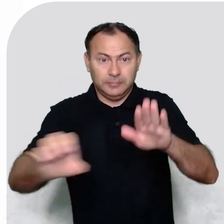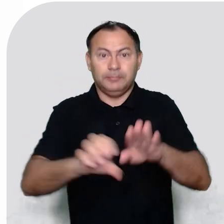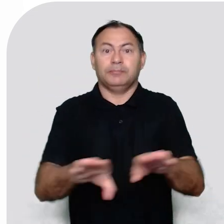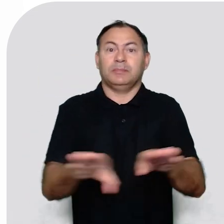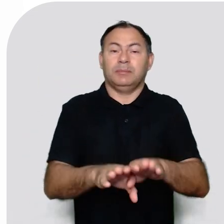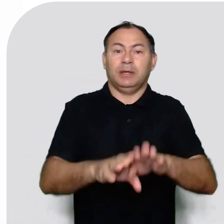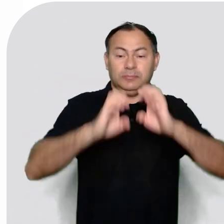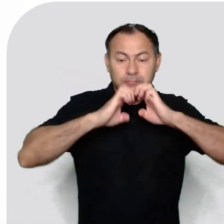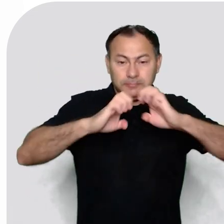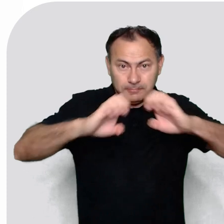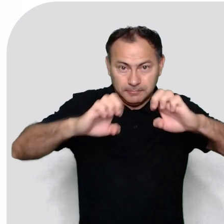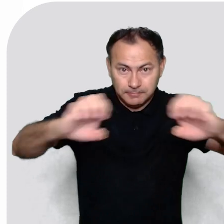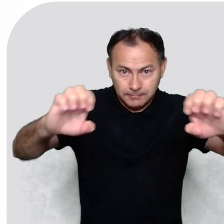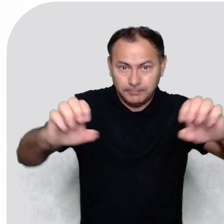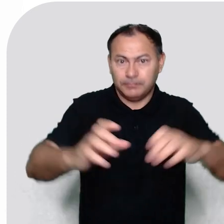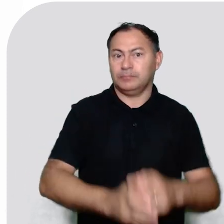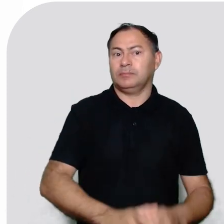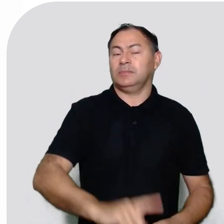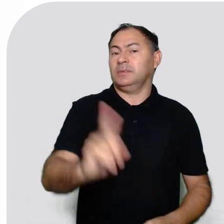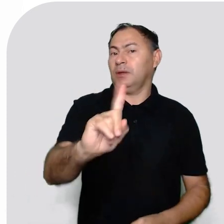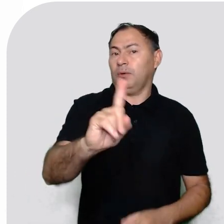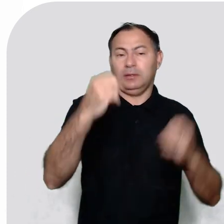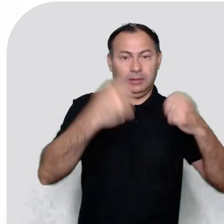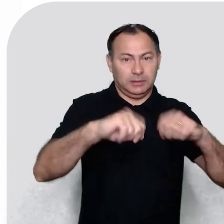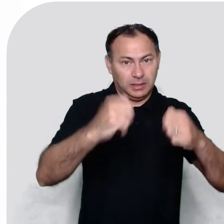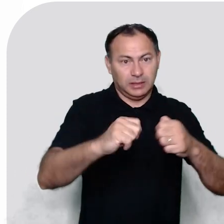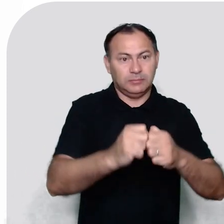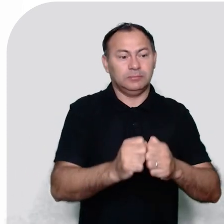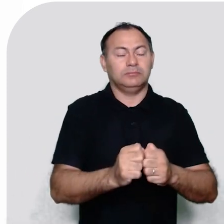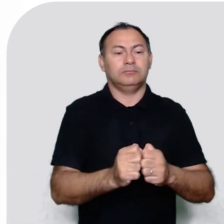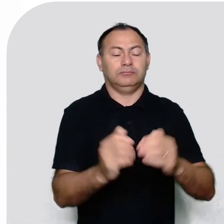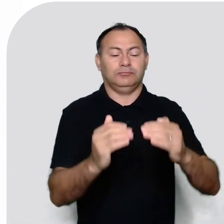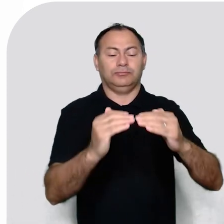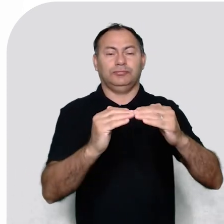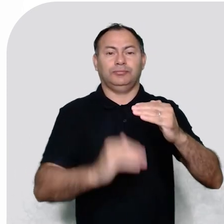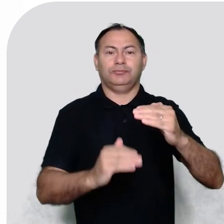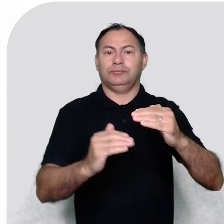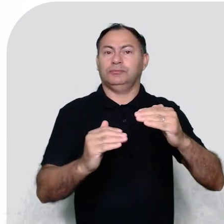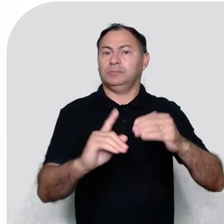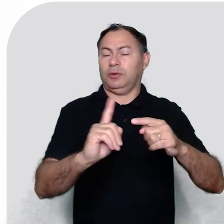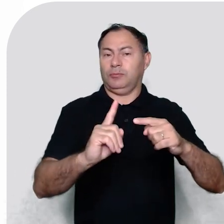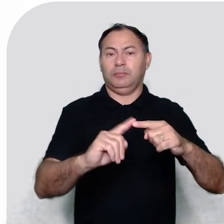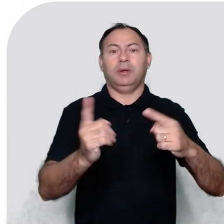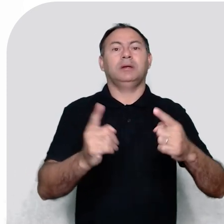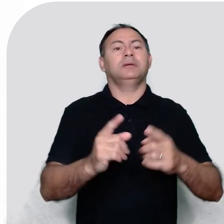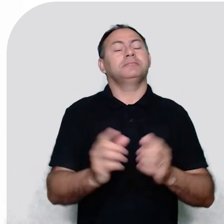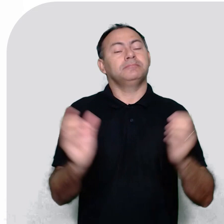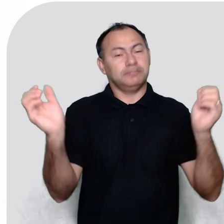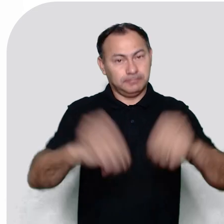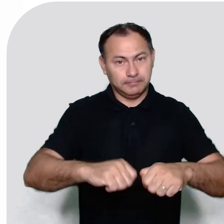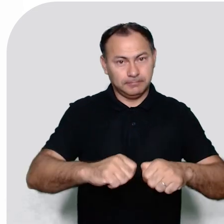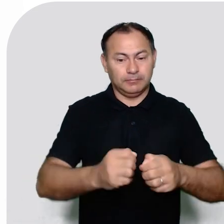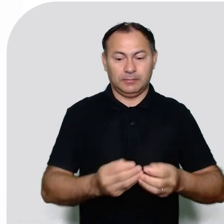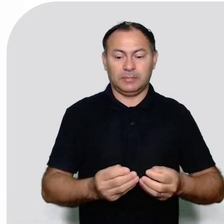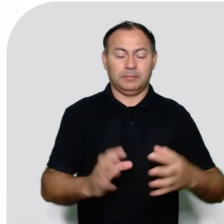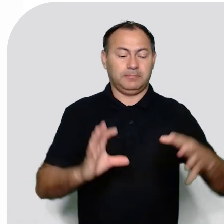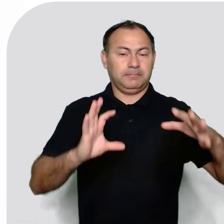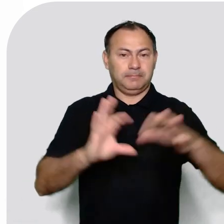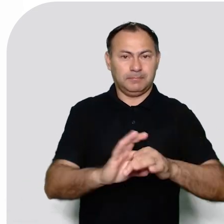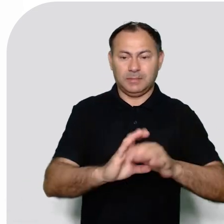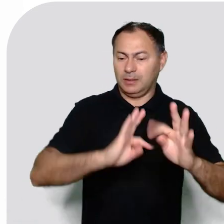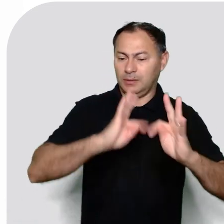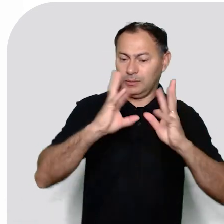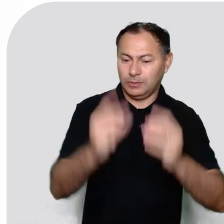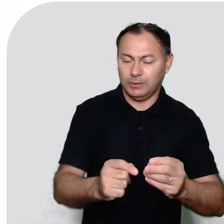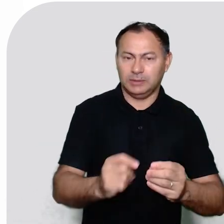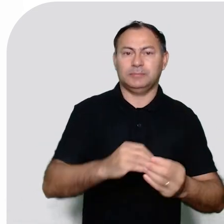a evangelização não são necessariamente incompatíveis com elas, mas são capazes de impregnar